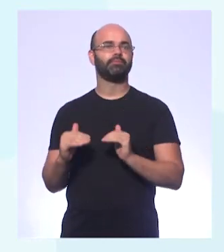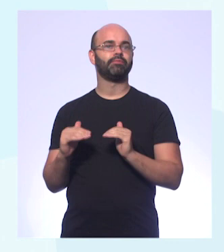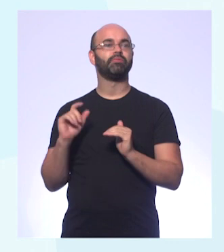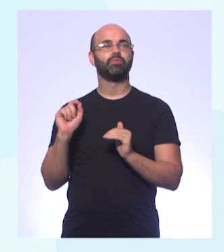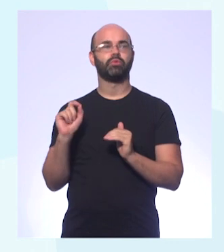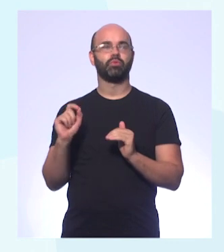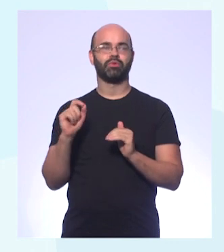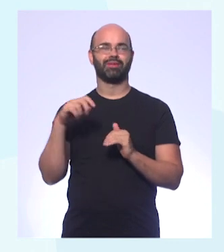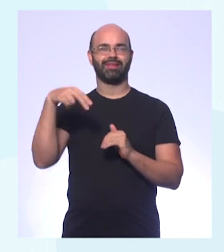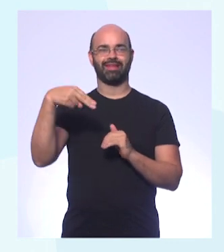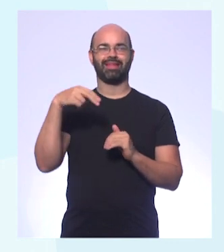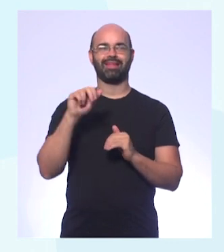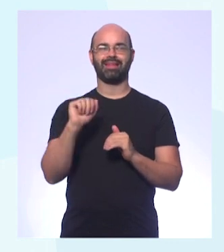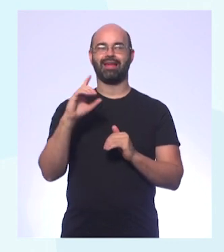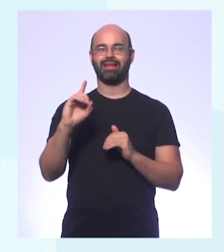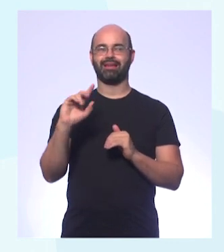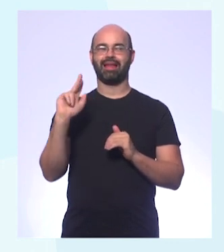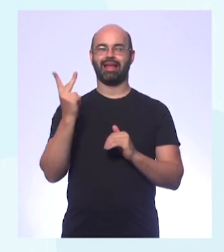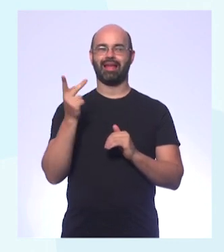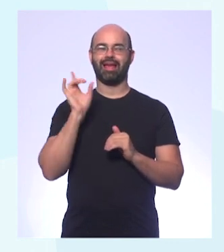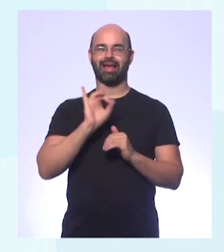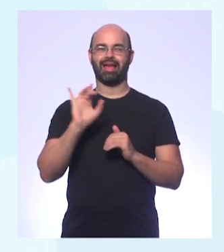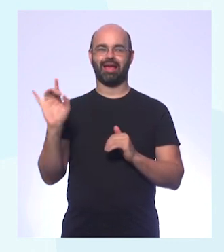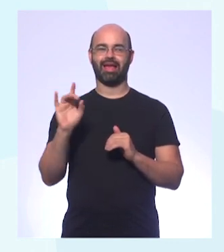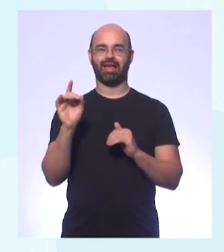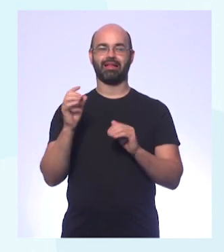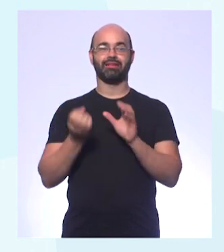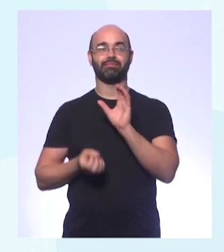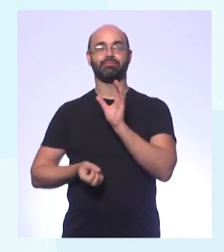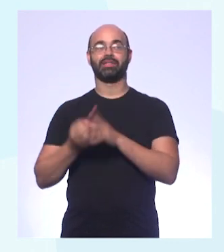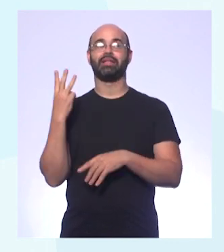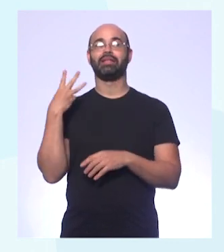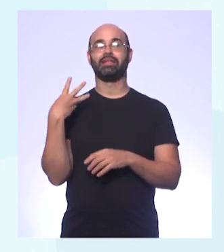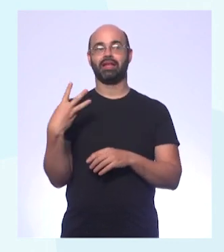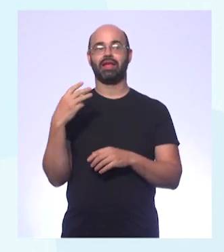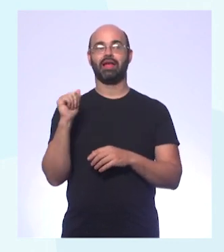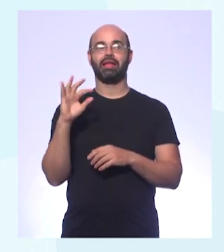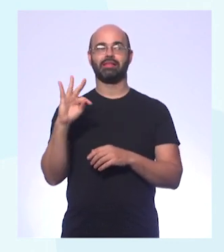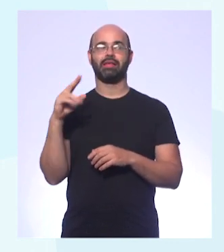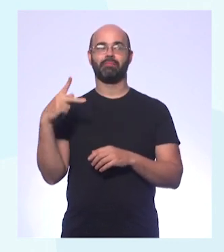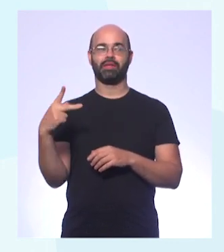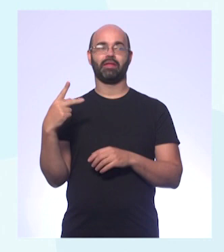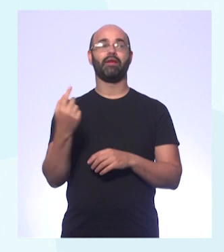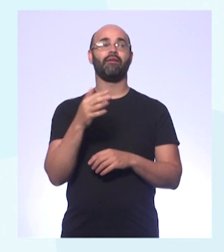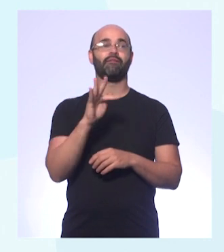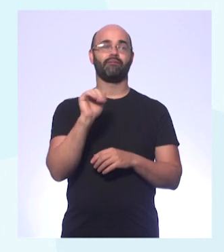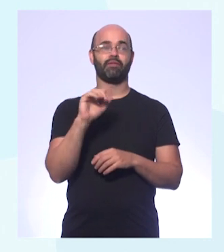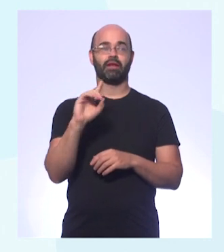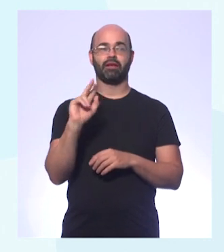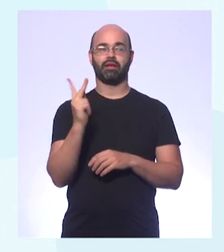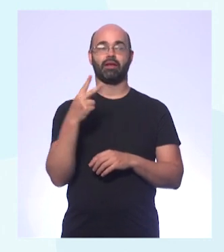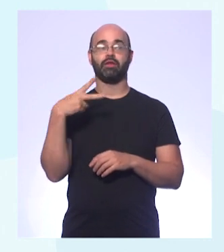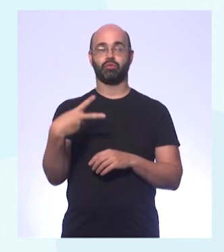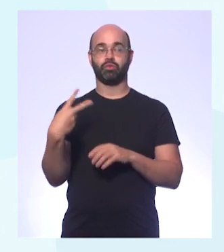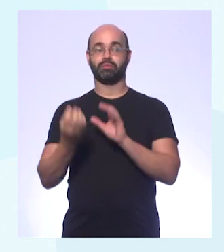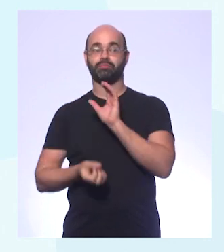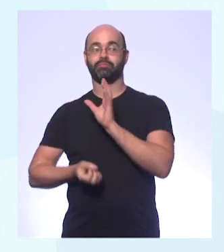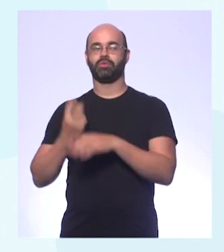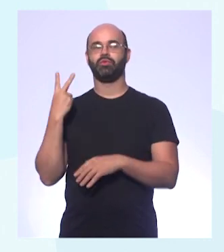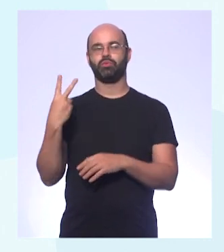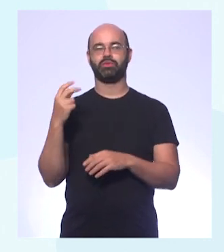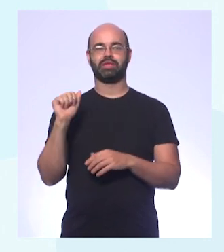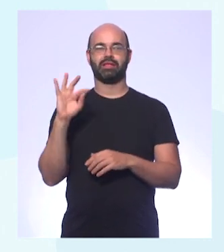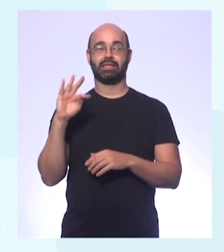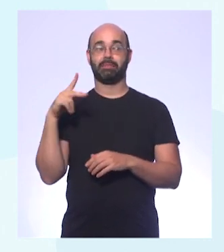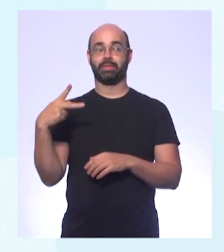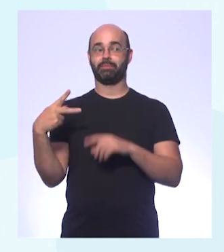cada NADH vai originar 3 ATP. Cada FADH2 vai originar 2 ATP. Logo, olha